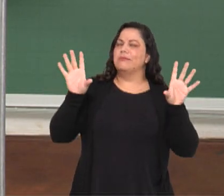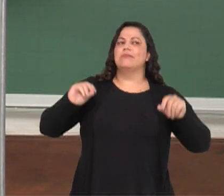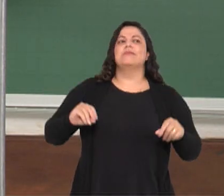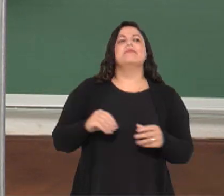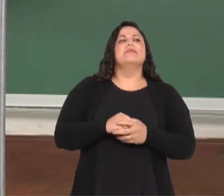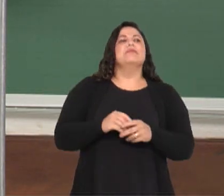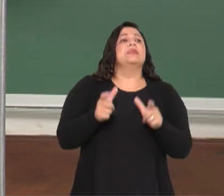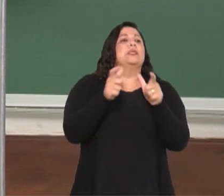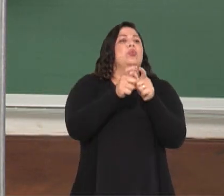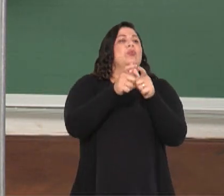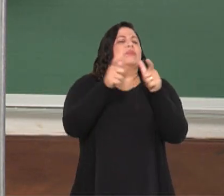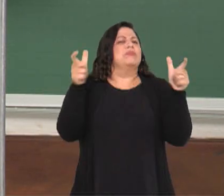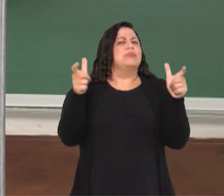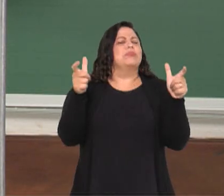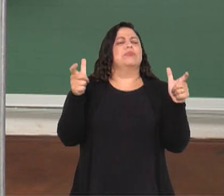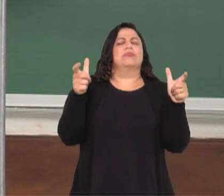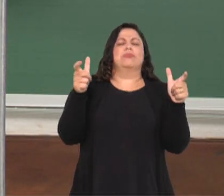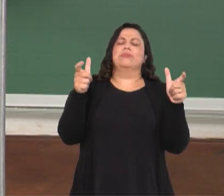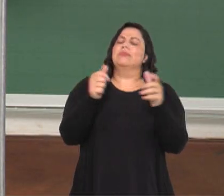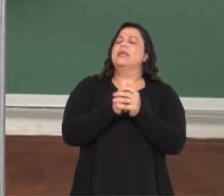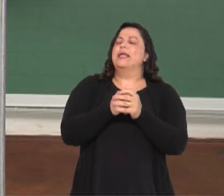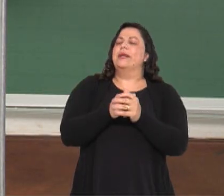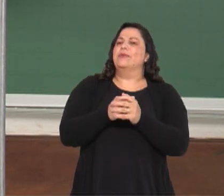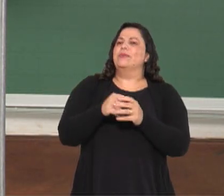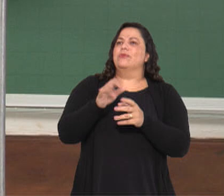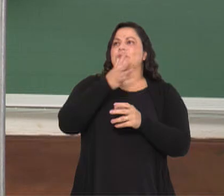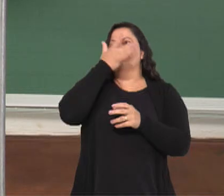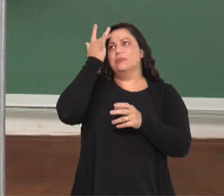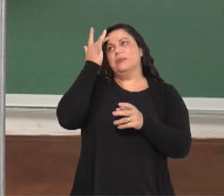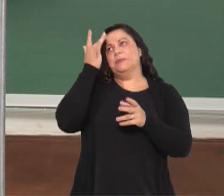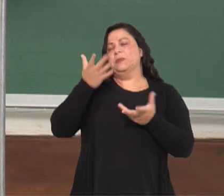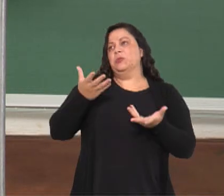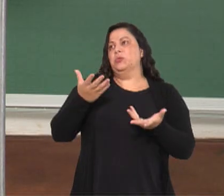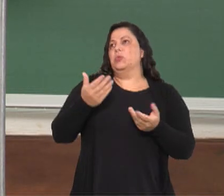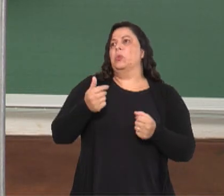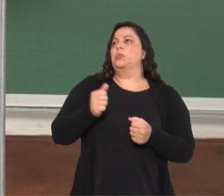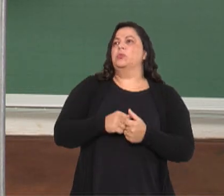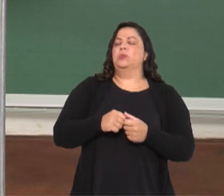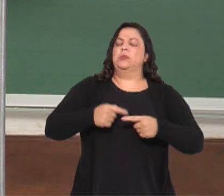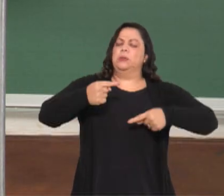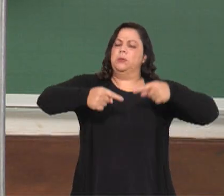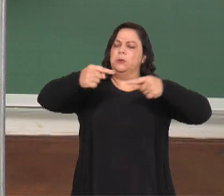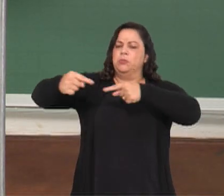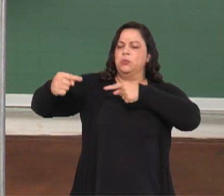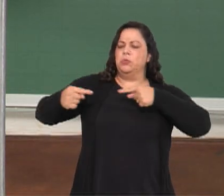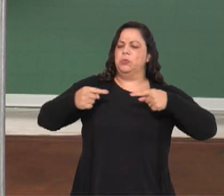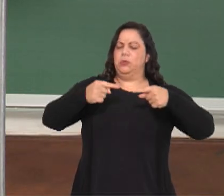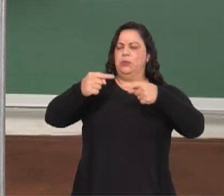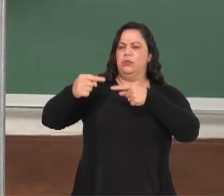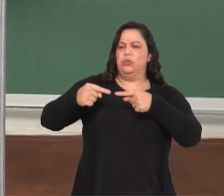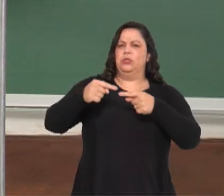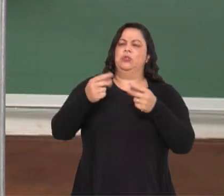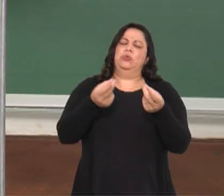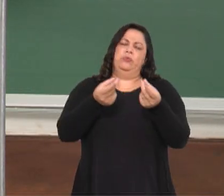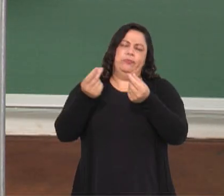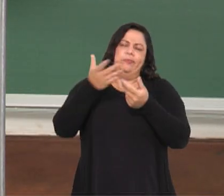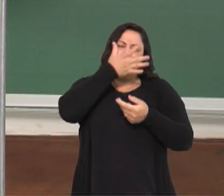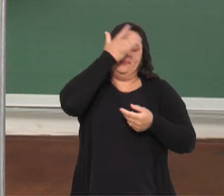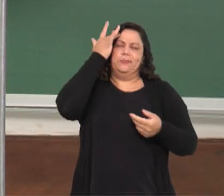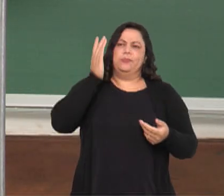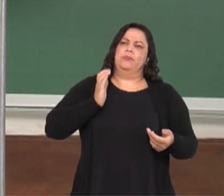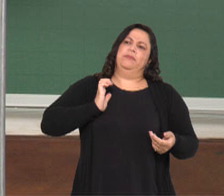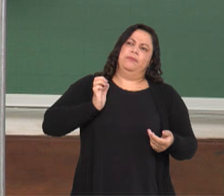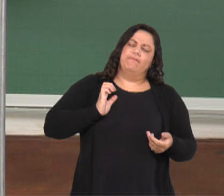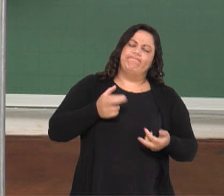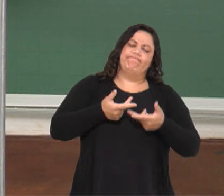crescimento da classe média, né, média alta e política, né, os barões da erva mate.